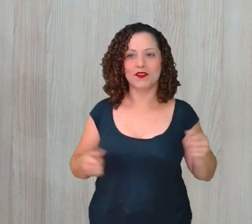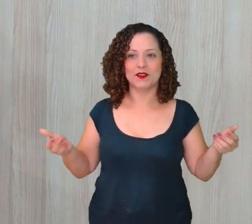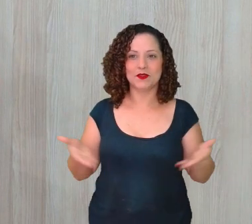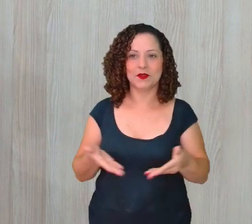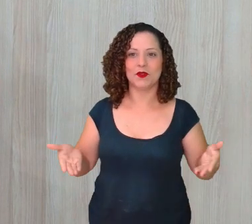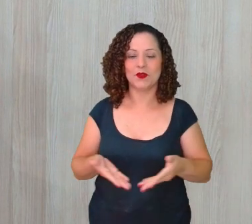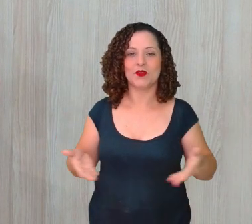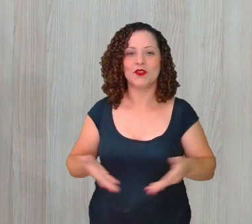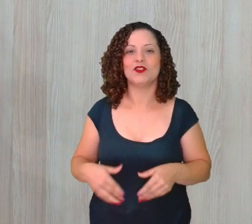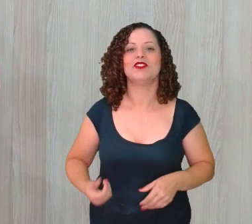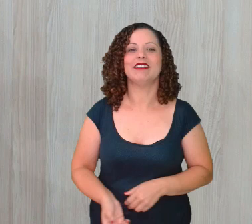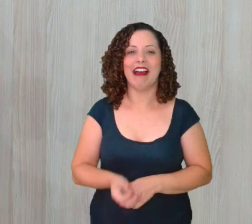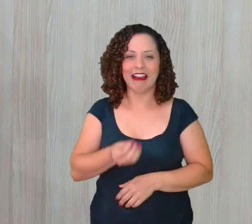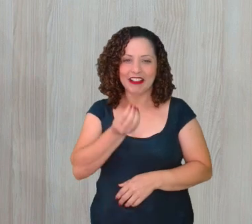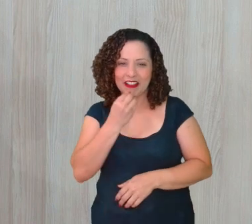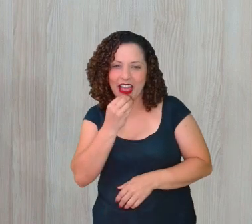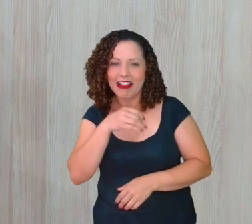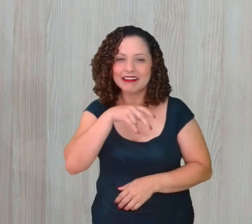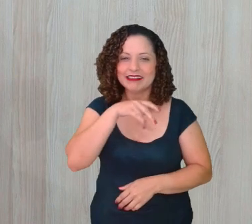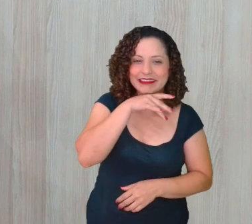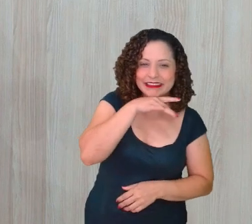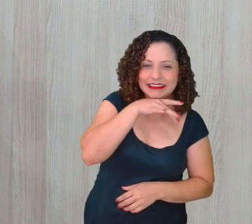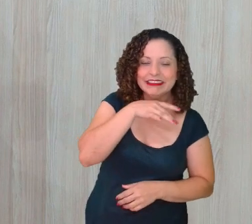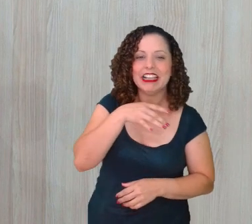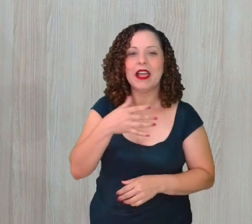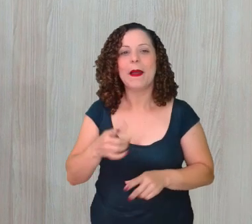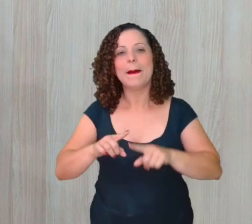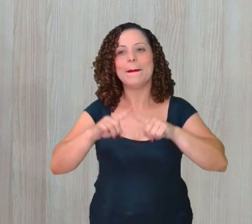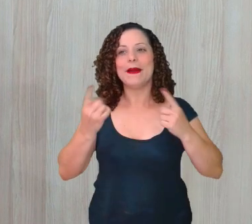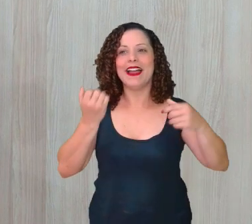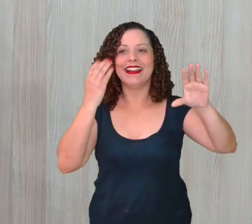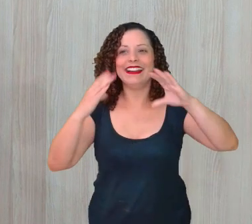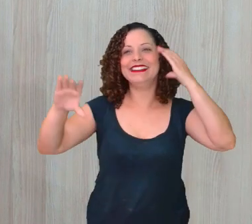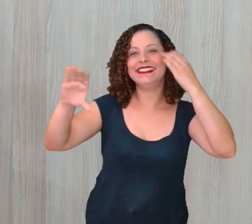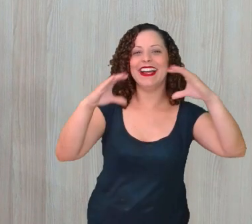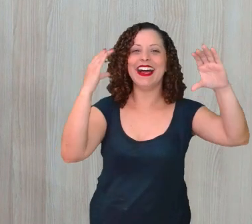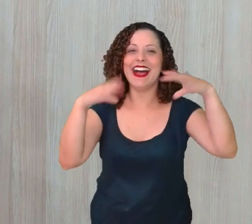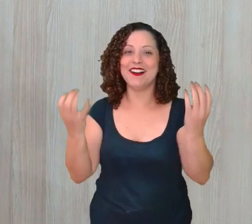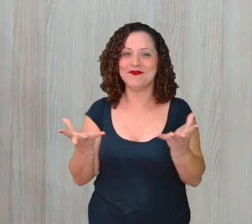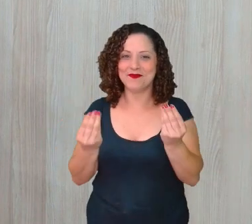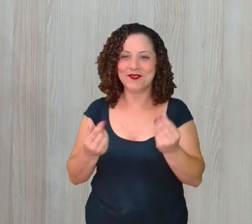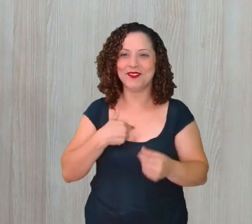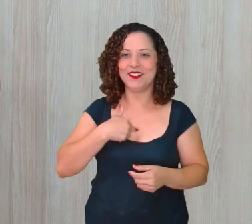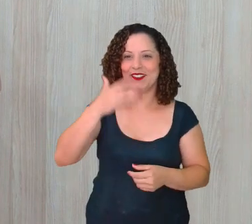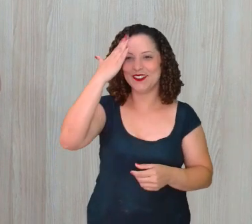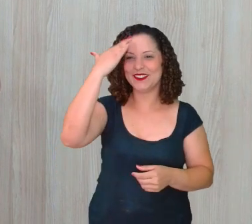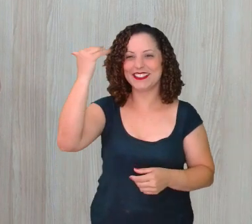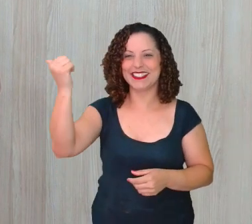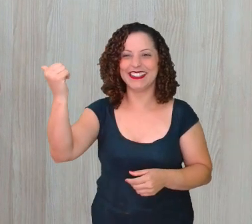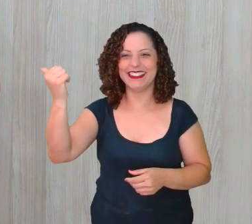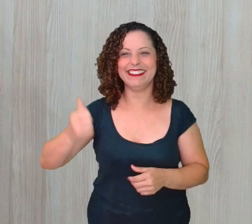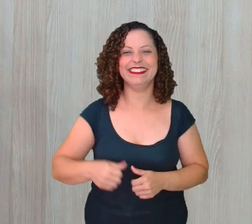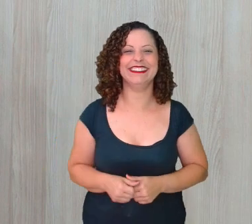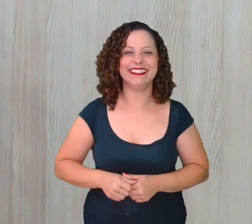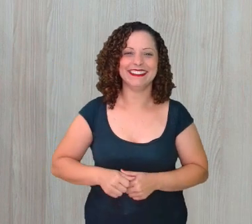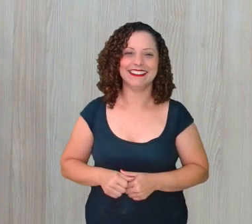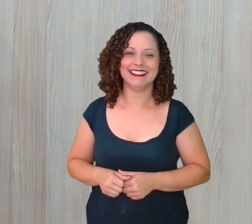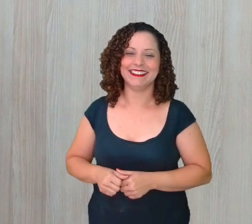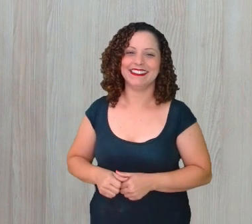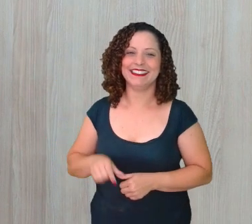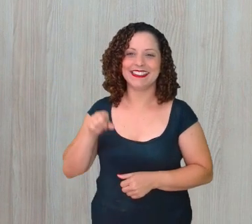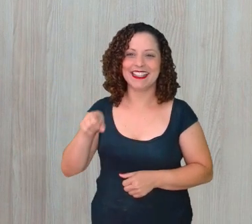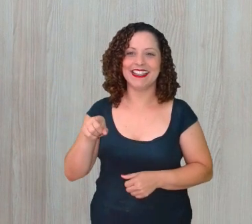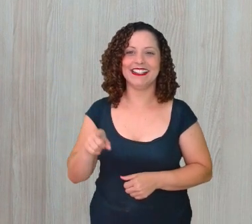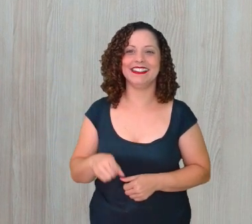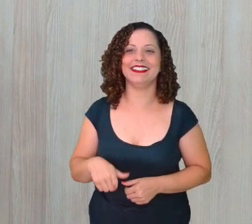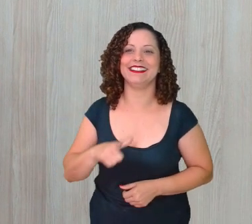Ele cantou muito, cantou muito no show gospel que teve aí. Eu tô sabendo, professor. O senhor está fazendo